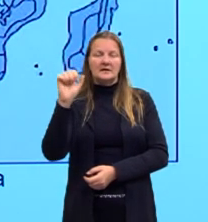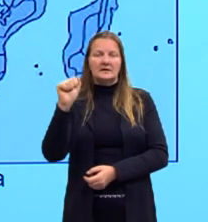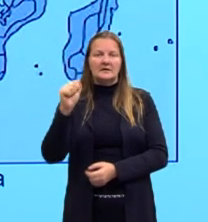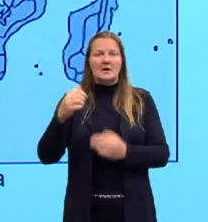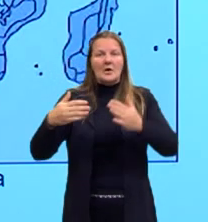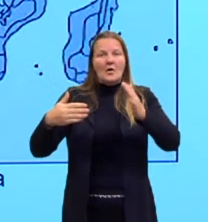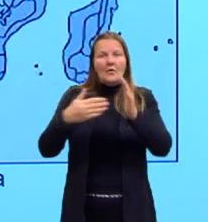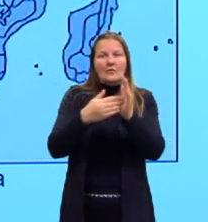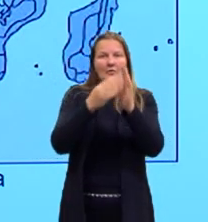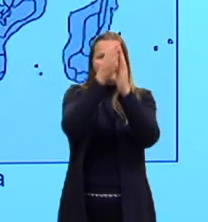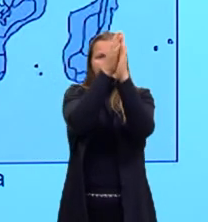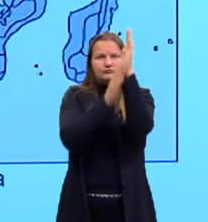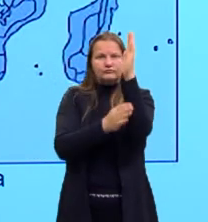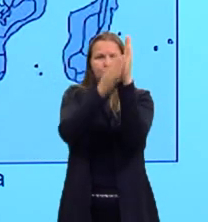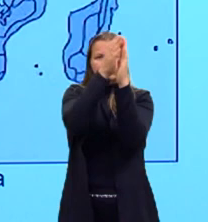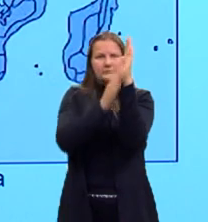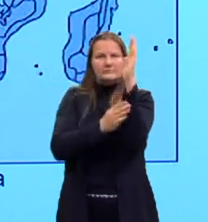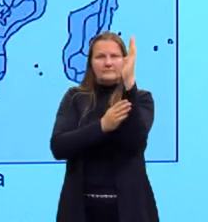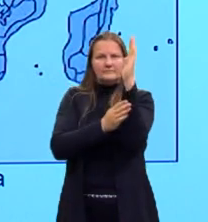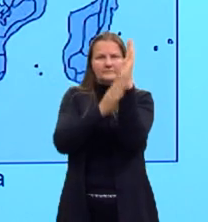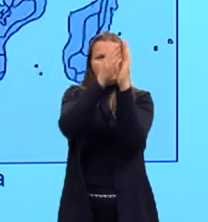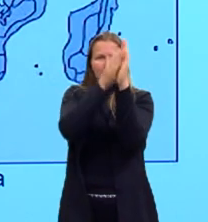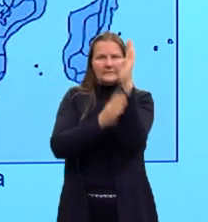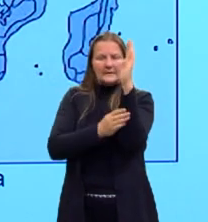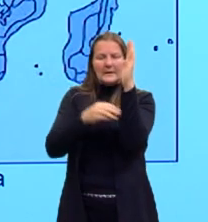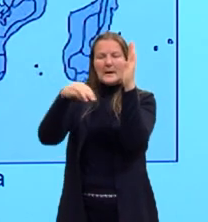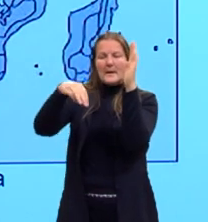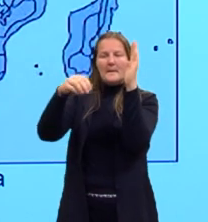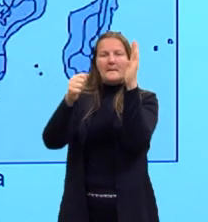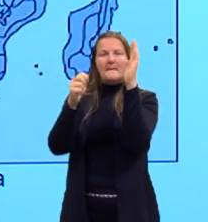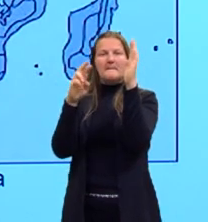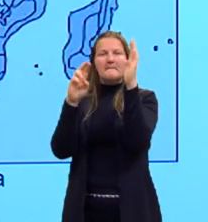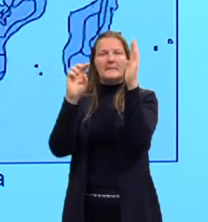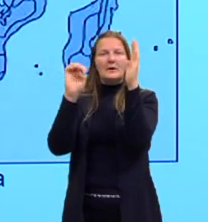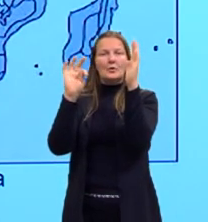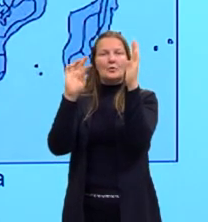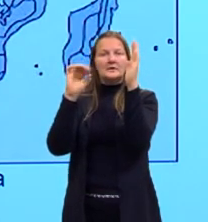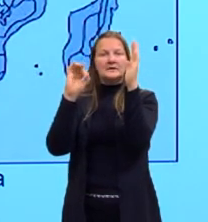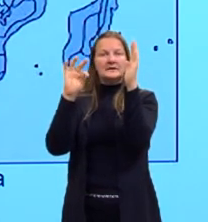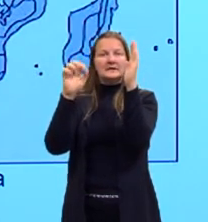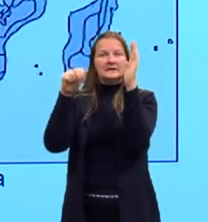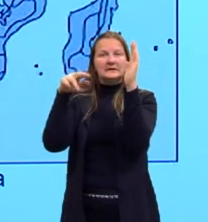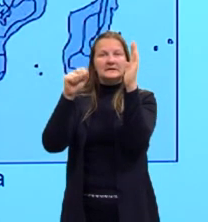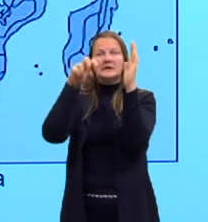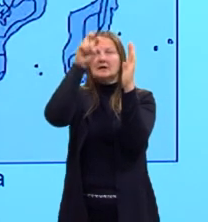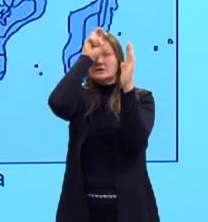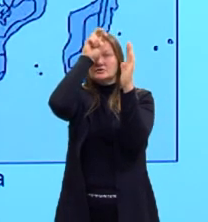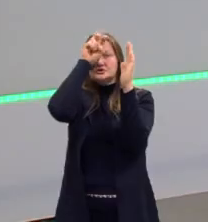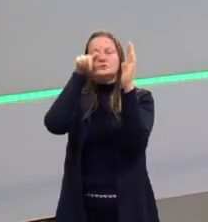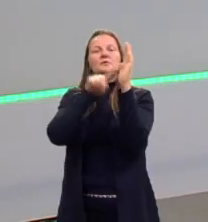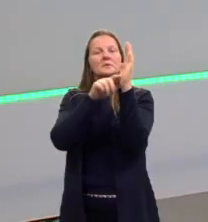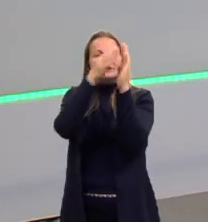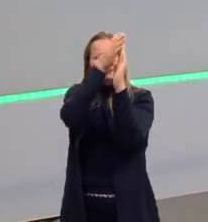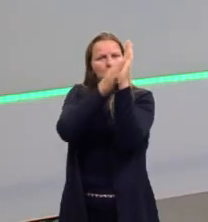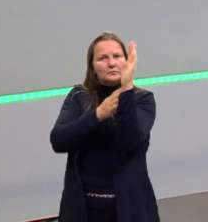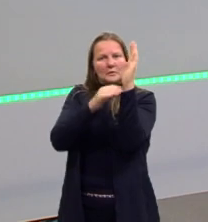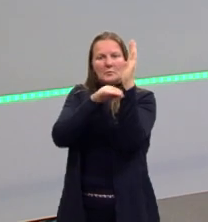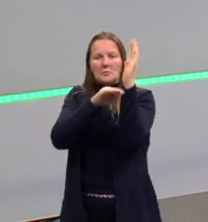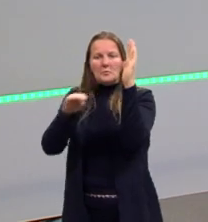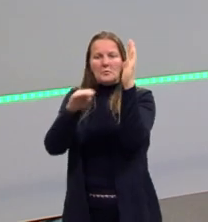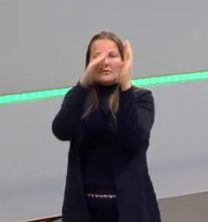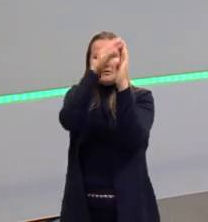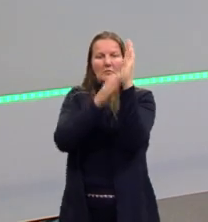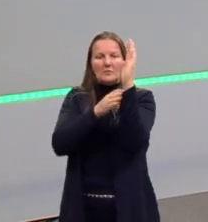fronteira em linha reta mauritan bom né tem essas questões o Egito próprio Egito há um Quadradão aqui essa parte aqui